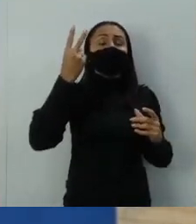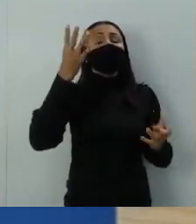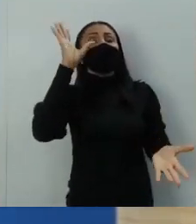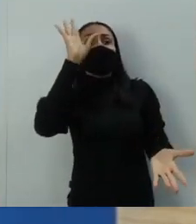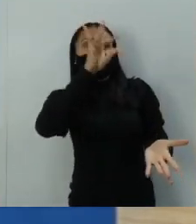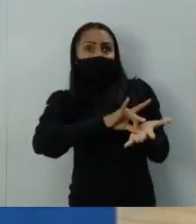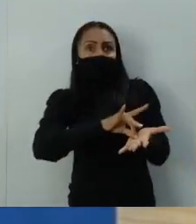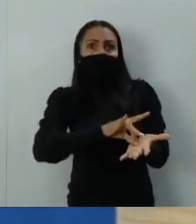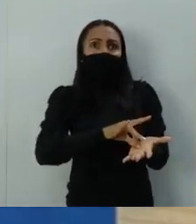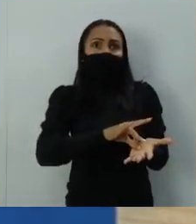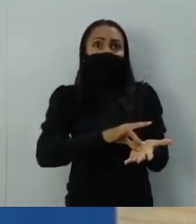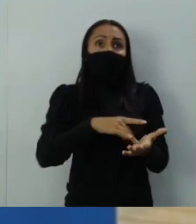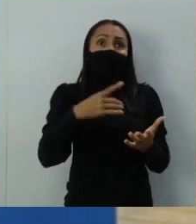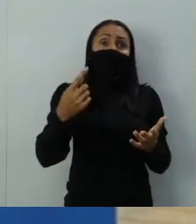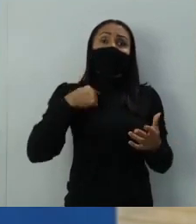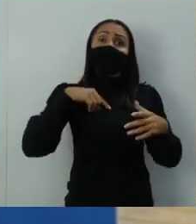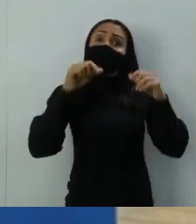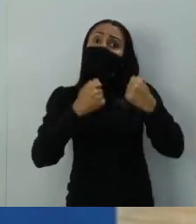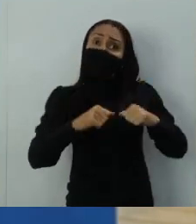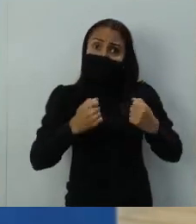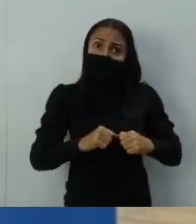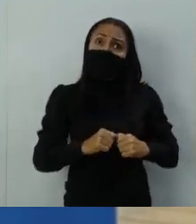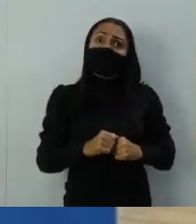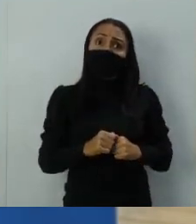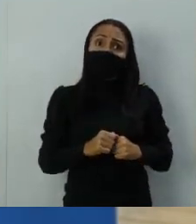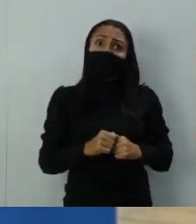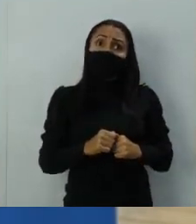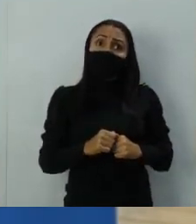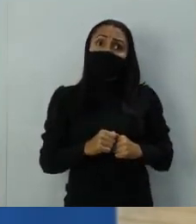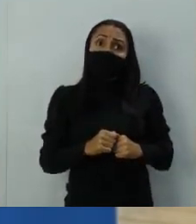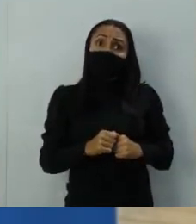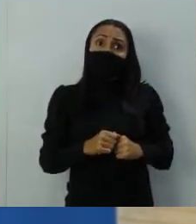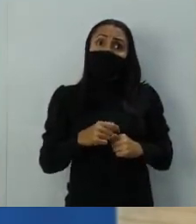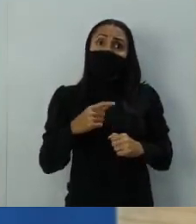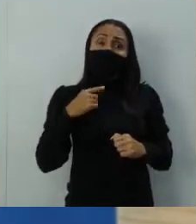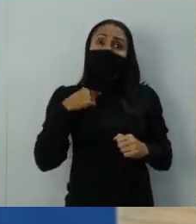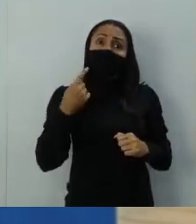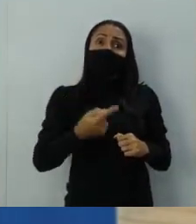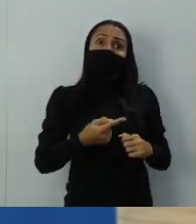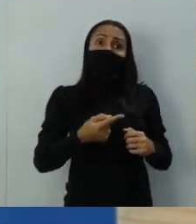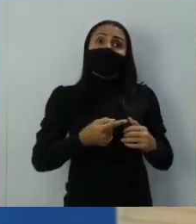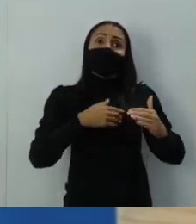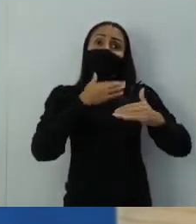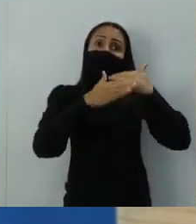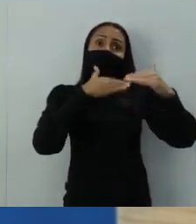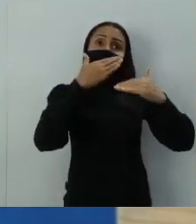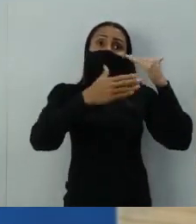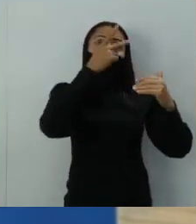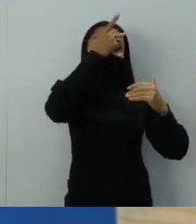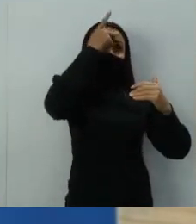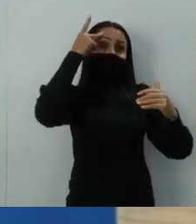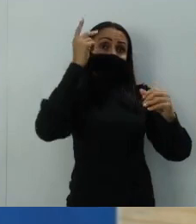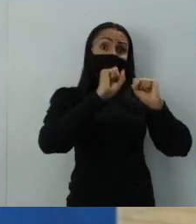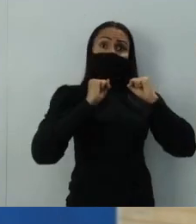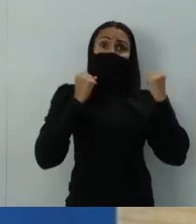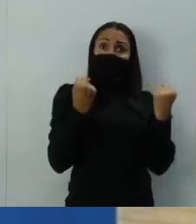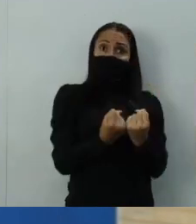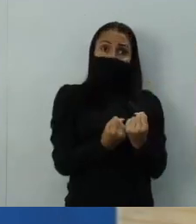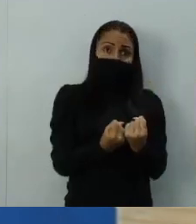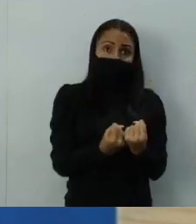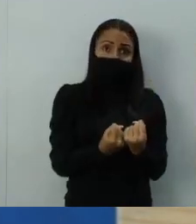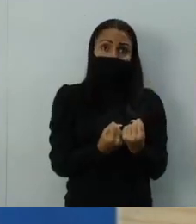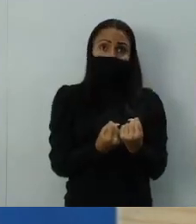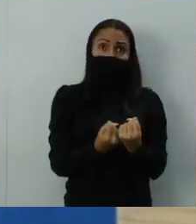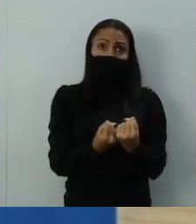que eu preciso para me tornar uma pessoa ética no meio social em que estou inserido? Então,